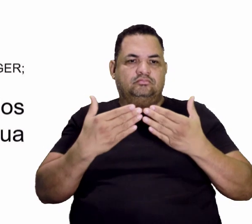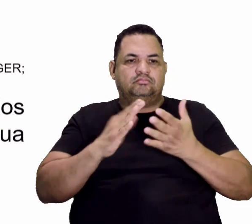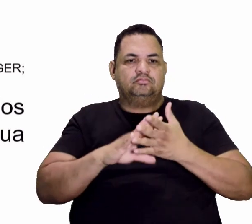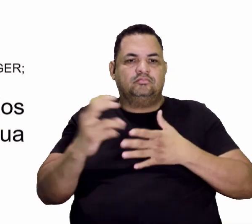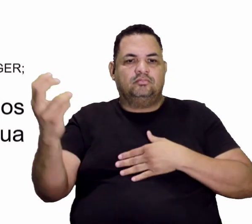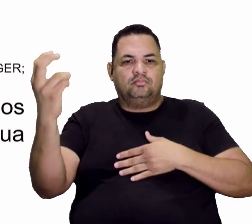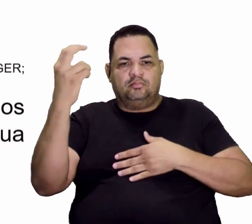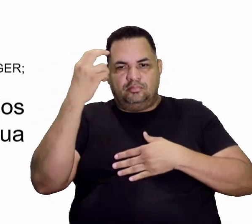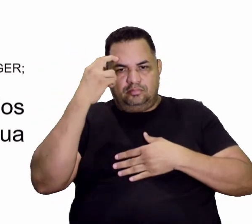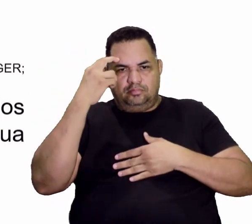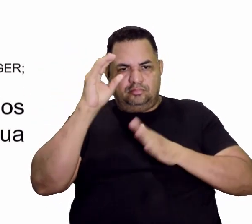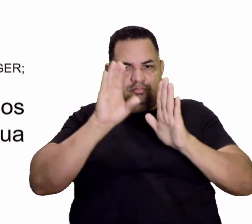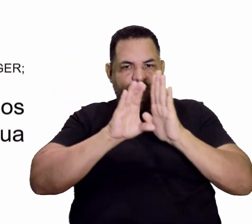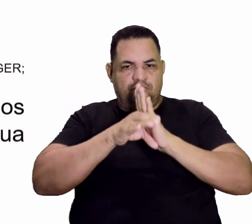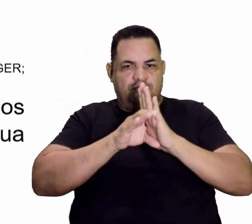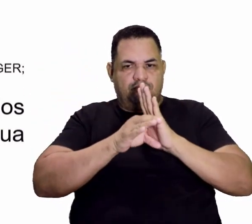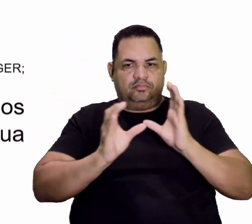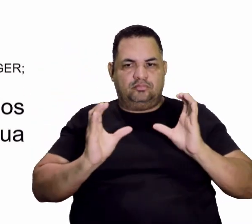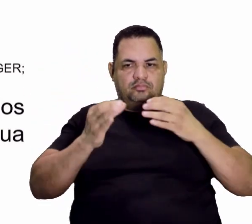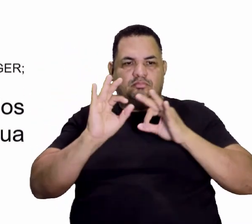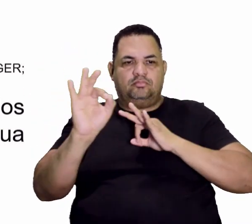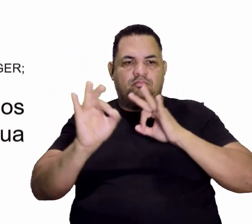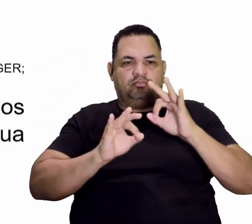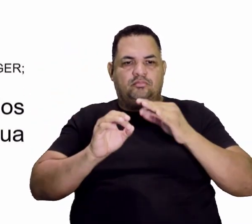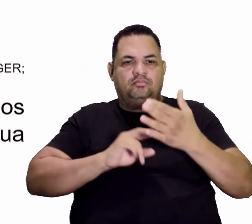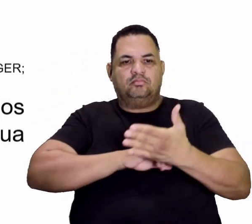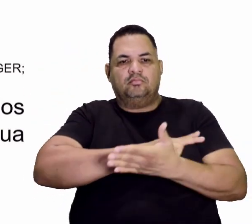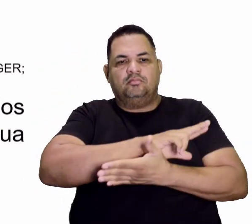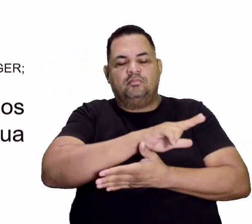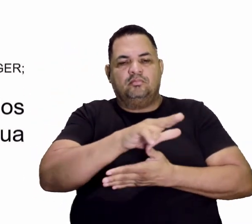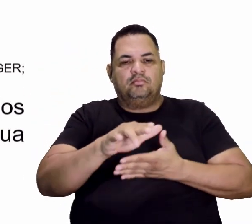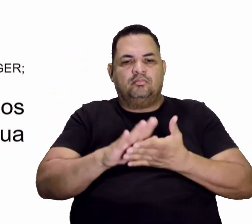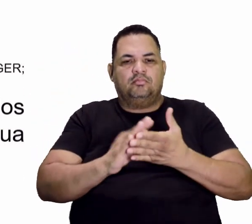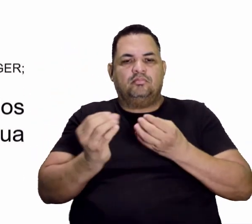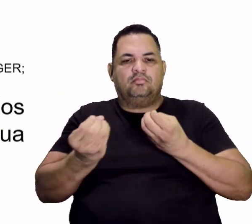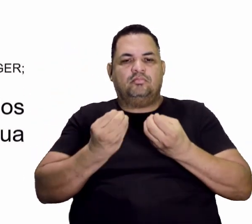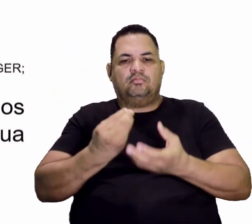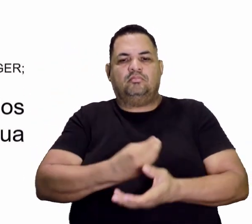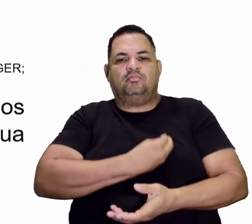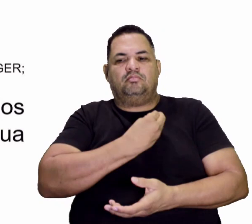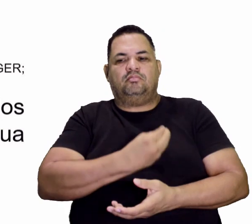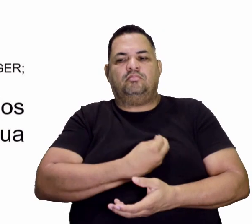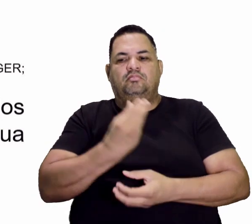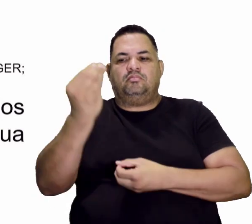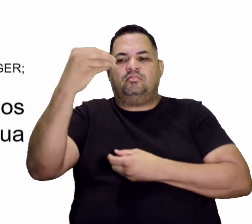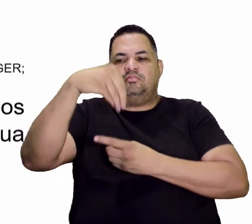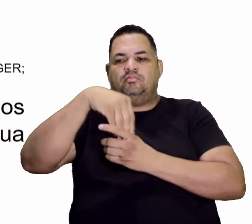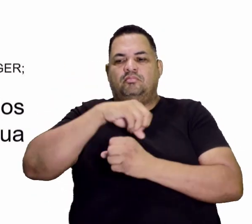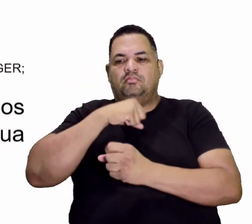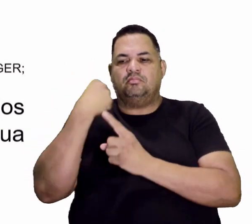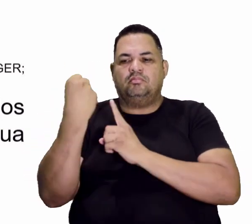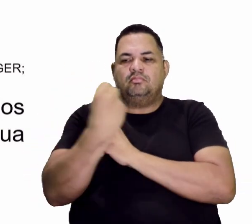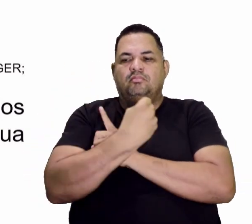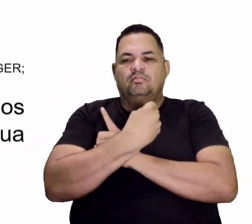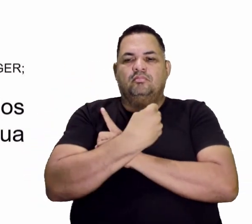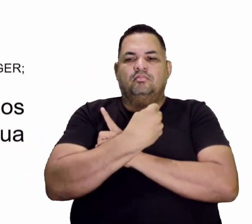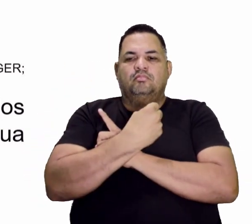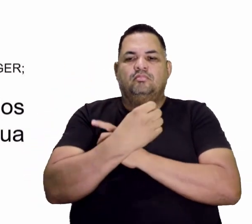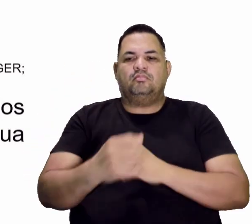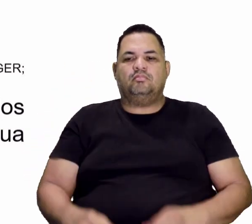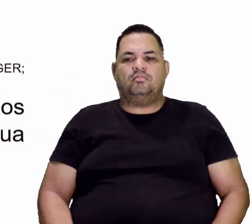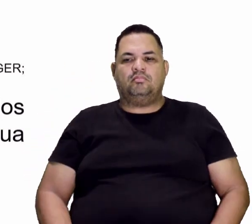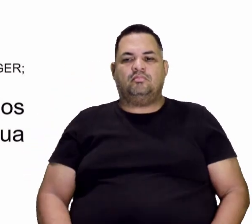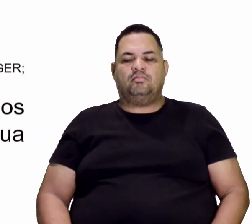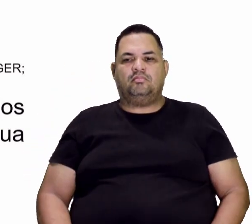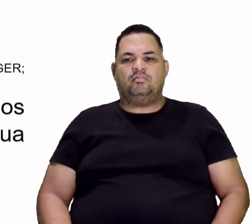A cultura é definida como um conjunto organizado dos vários modos de vida de uma